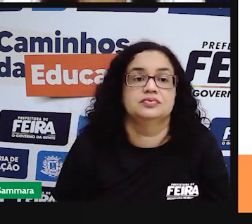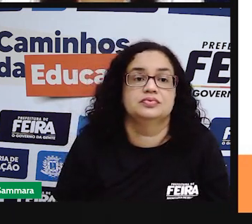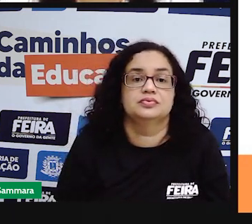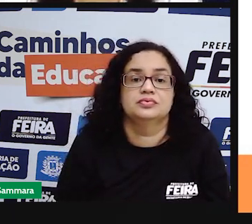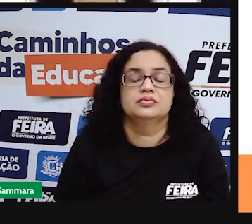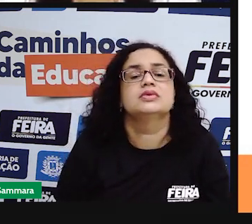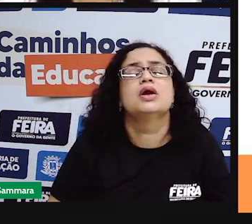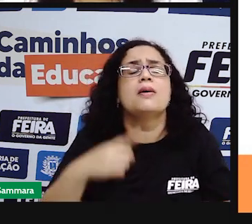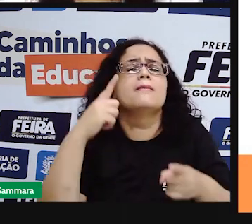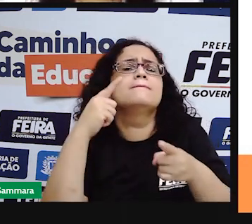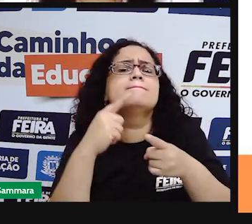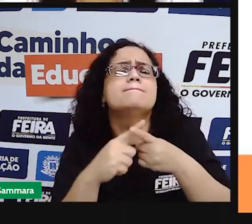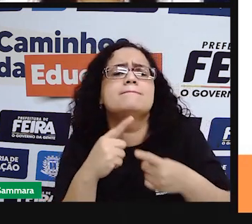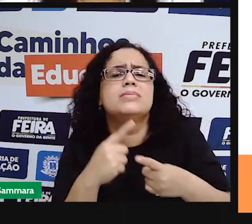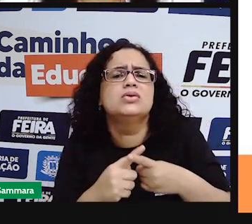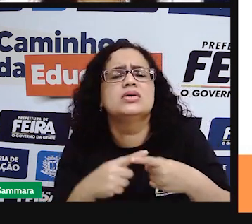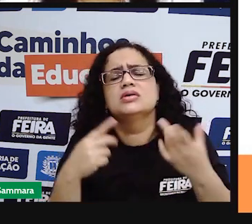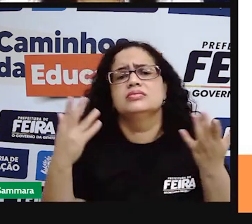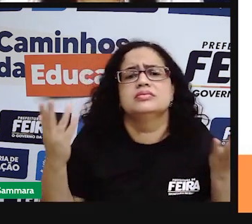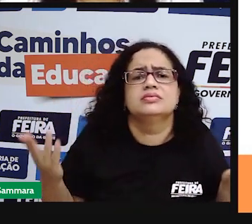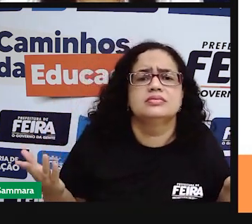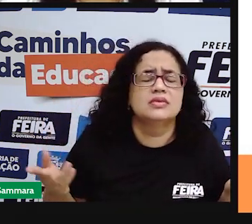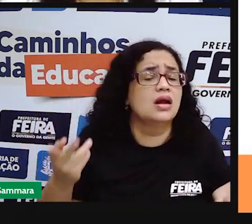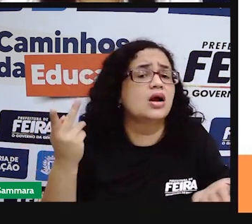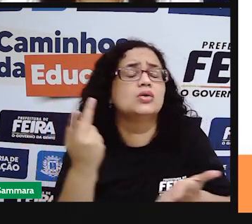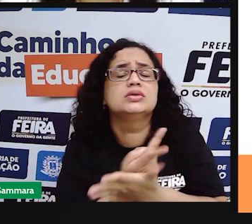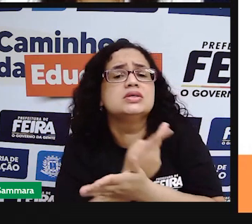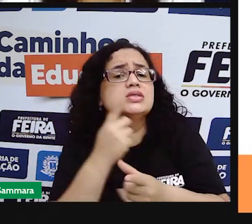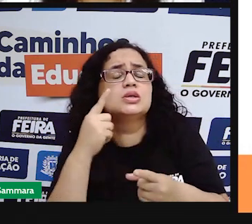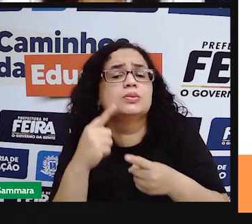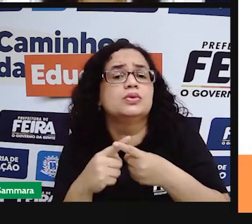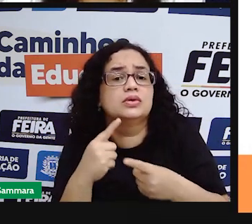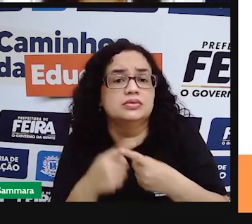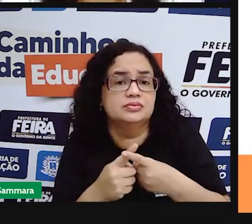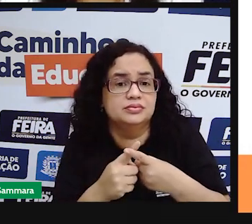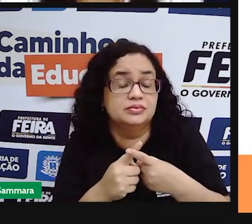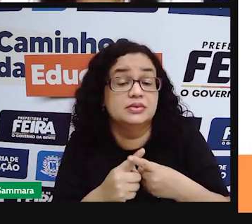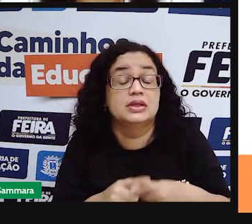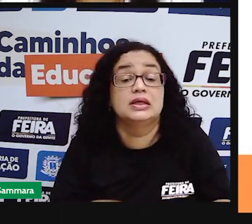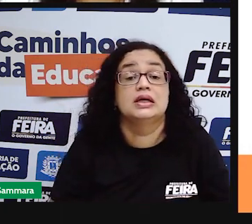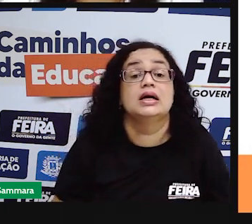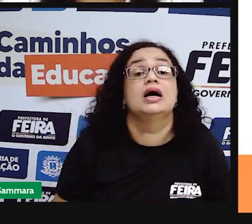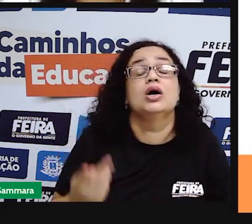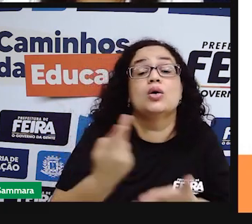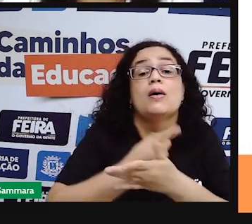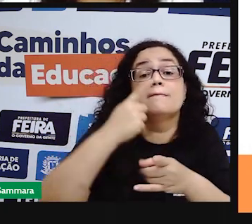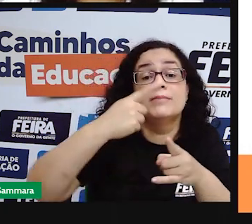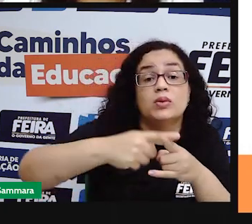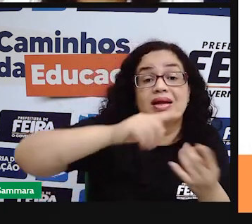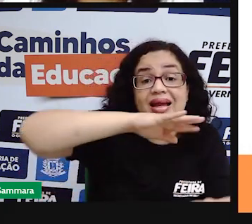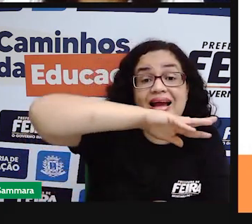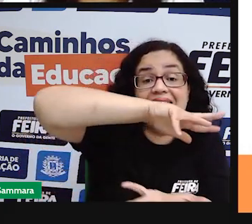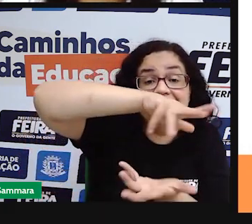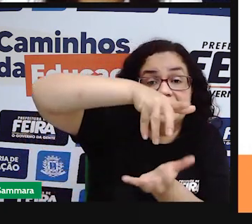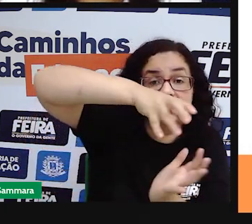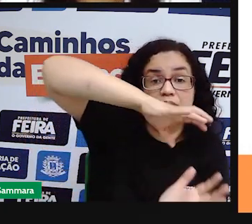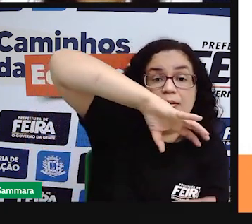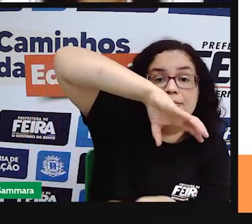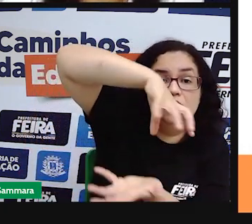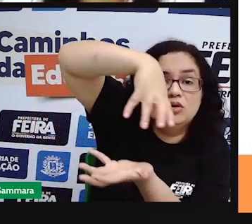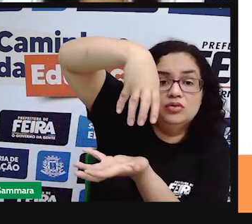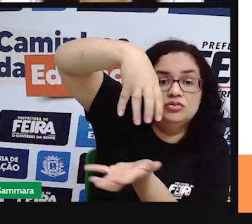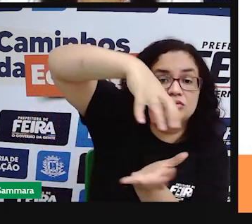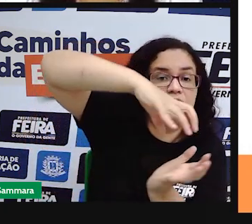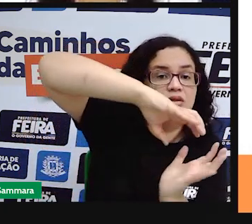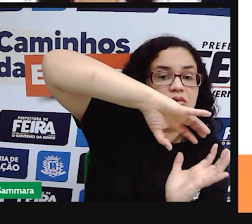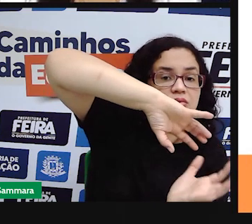E por que será que isso, né, acontece? Isso acontece porque a Terra se movimenta. Então,